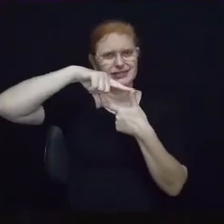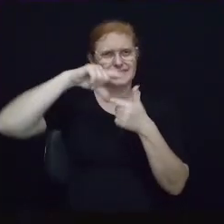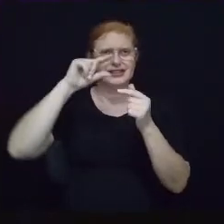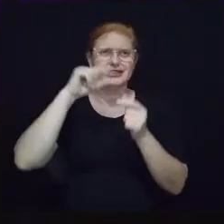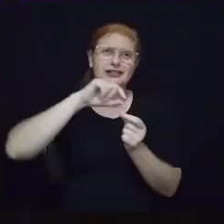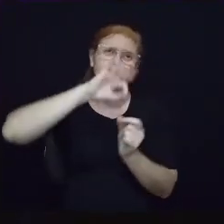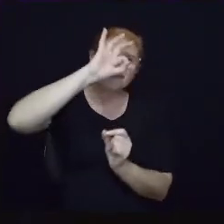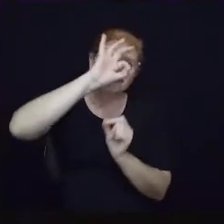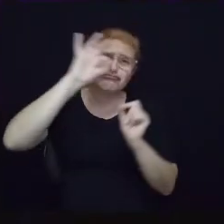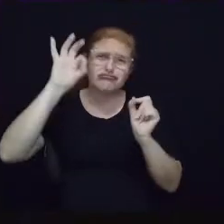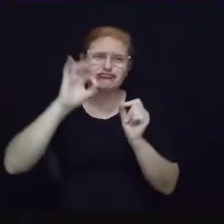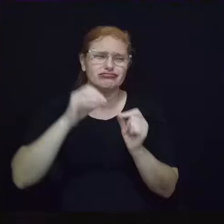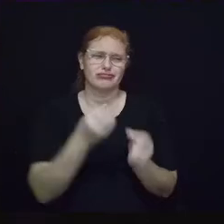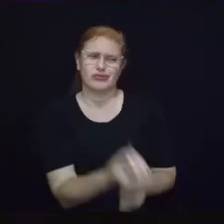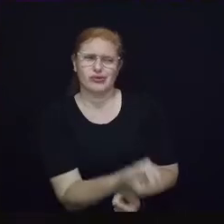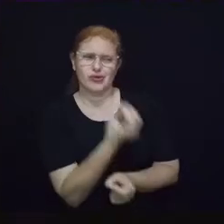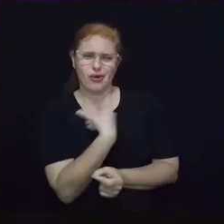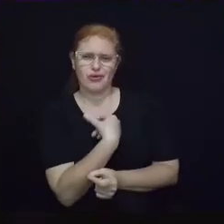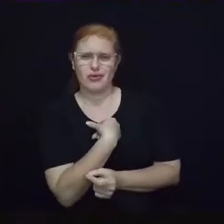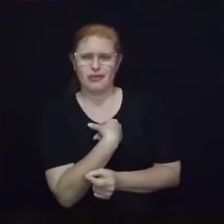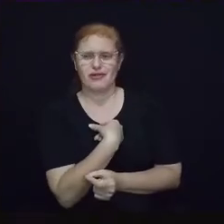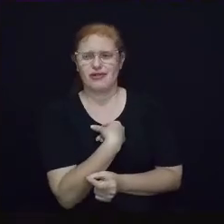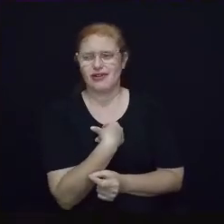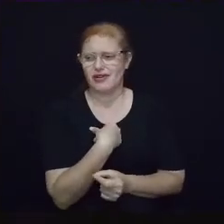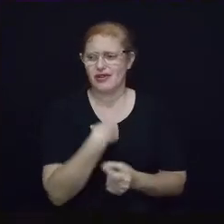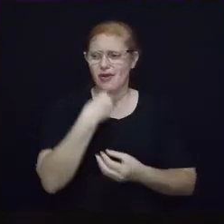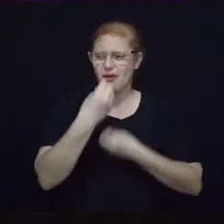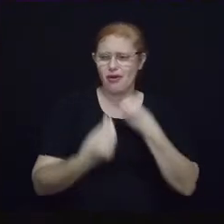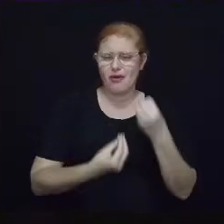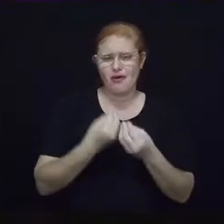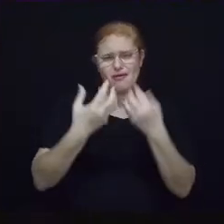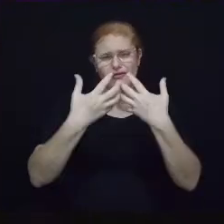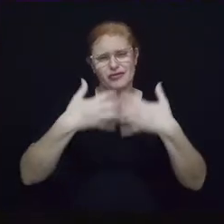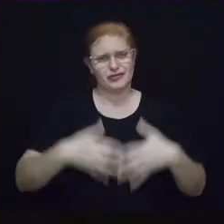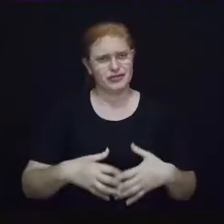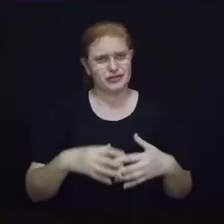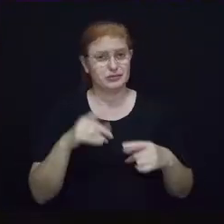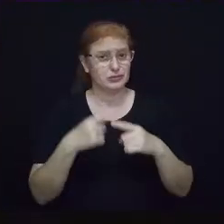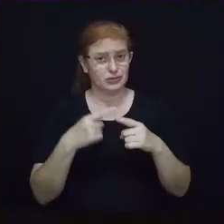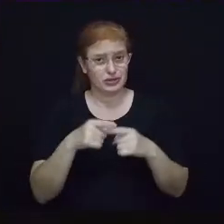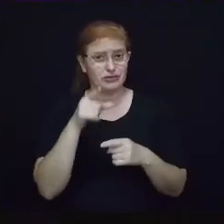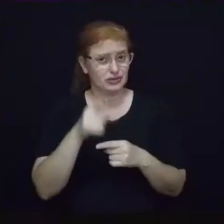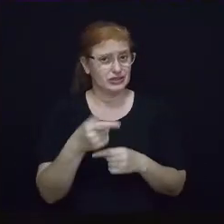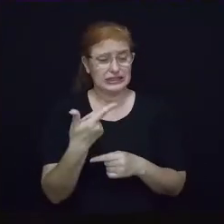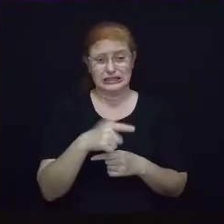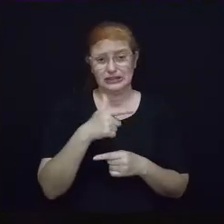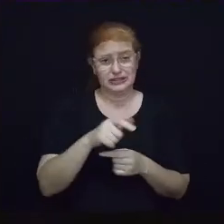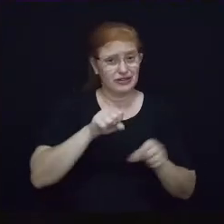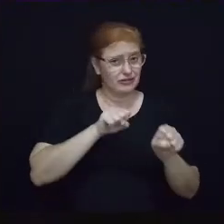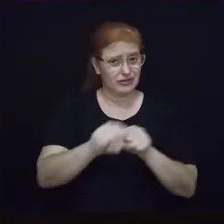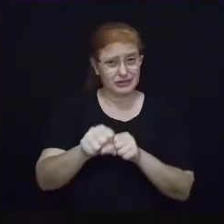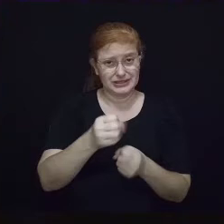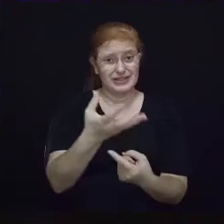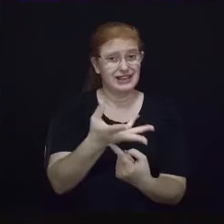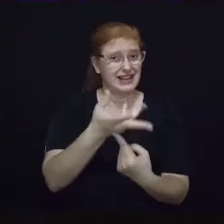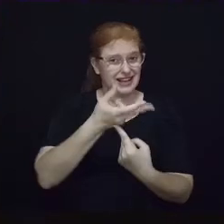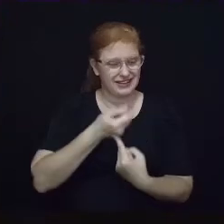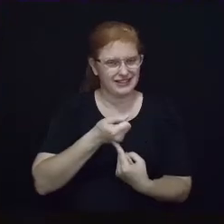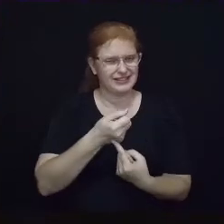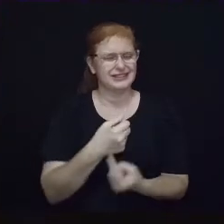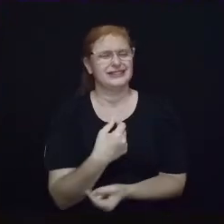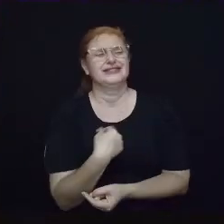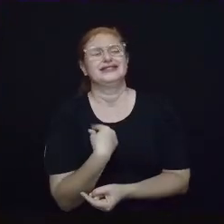Tu não contasse para nós de onde vem aquilo, tu disseste que não tens formação em artes visuais. Não.